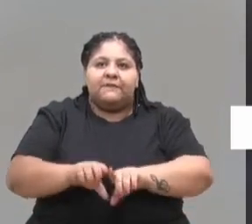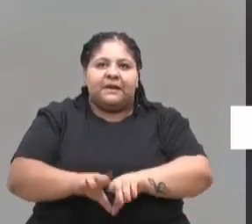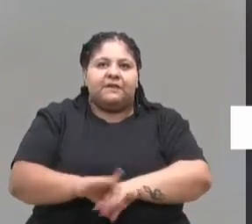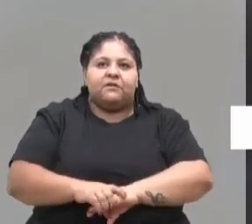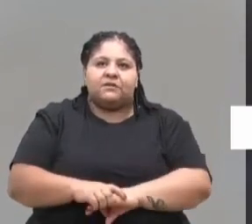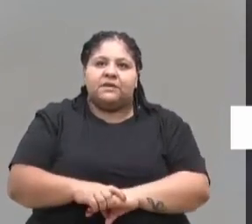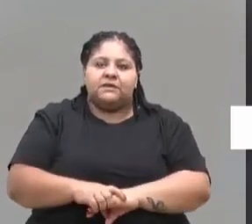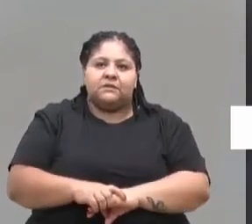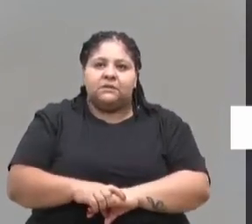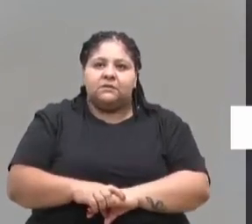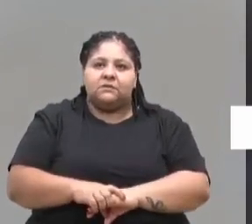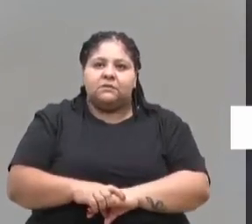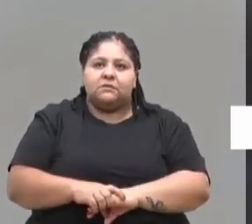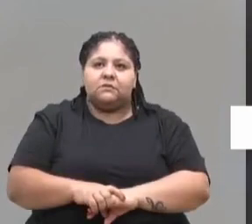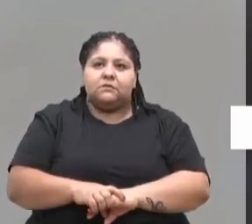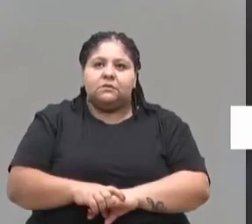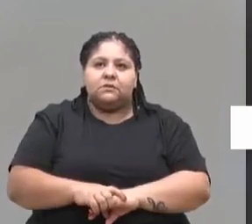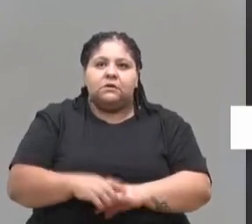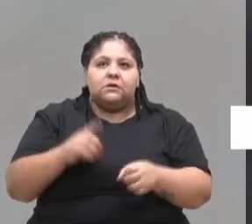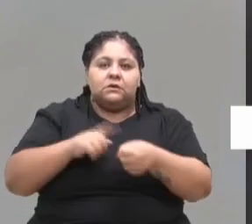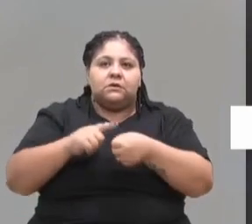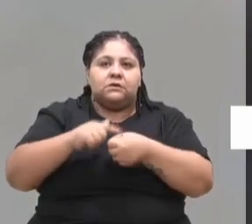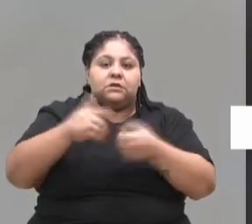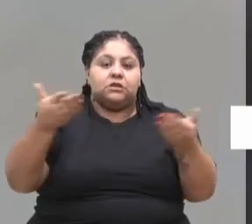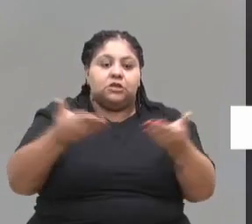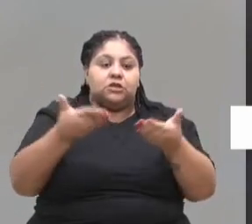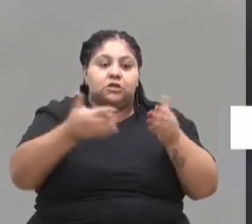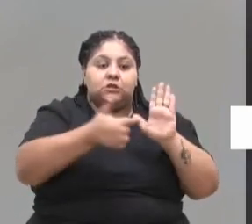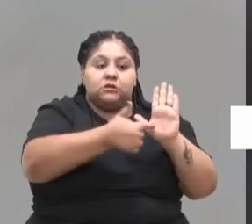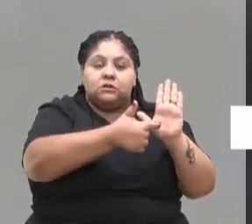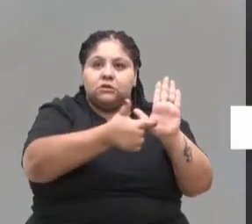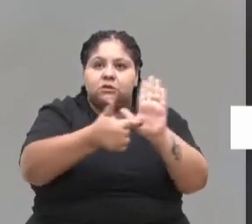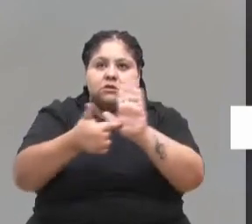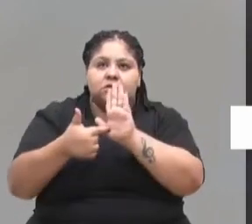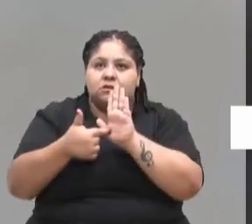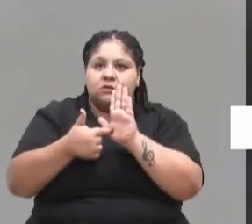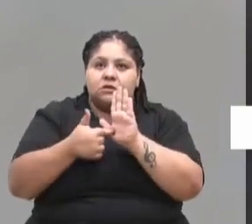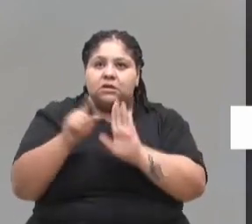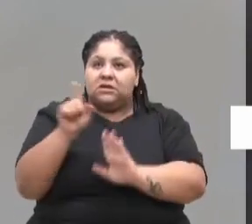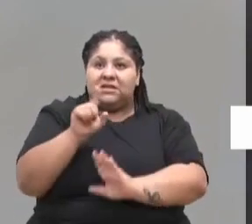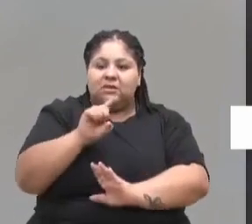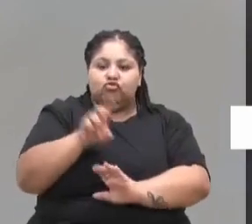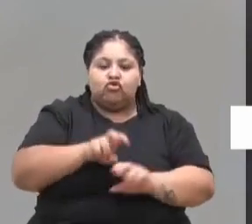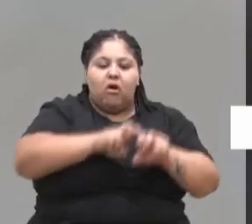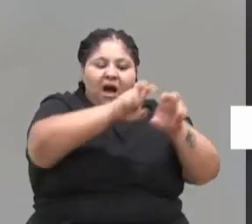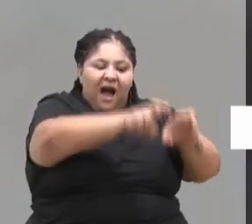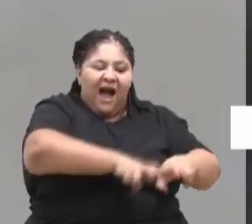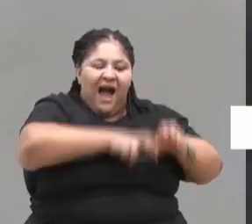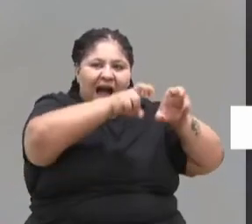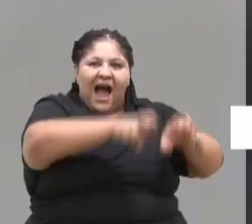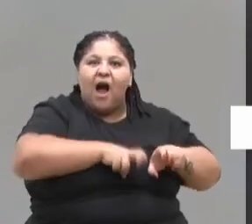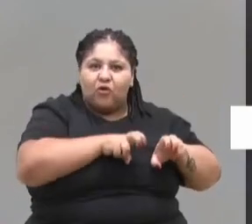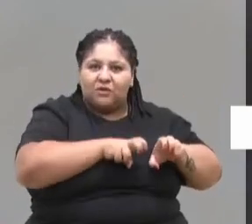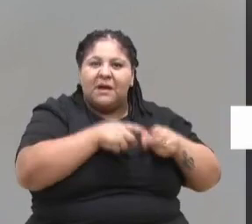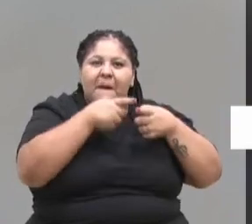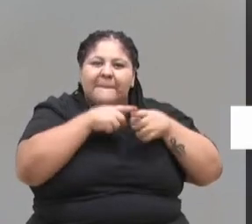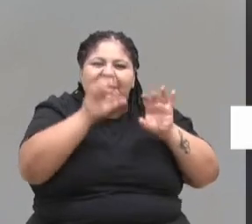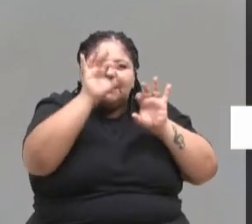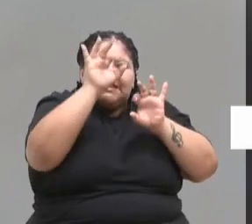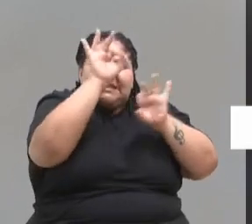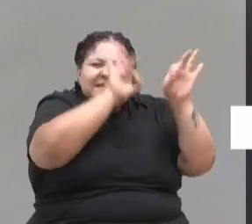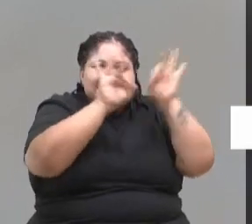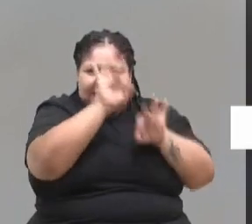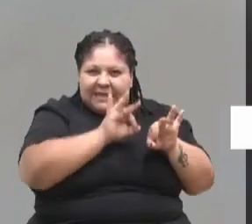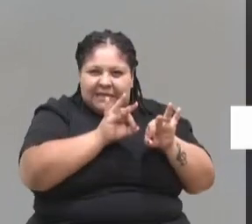A cidade já comprovou, né, não só pela questão da roçada, mas desses pequenos reparos que